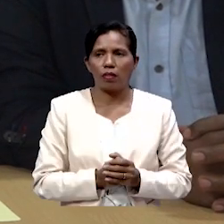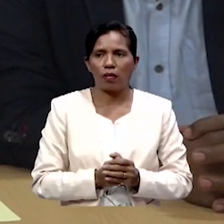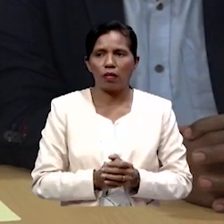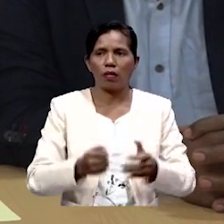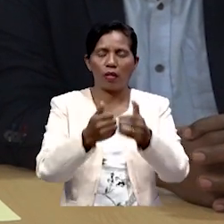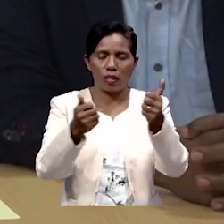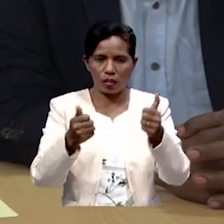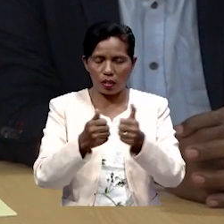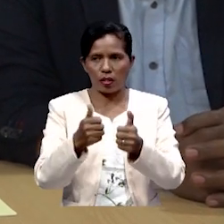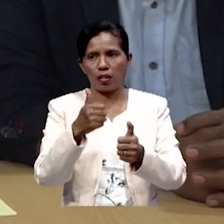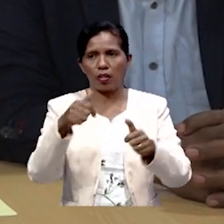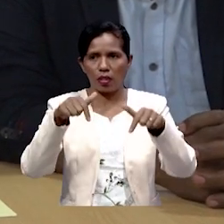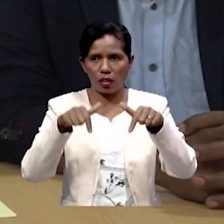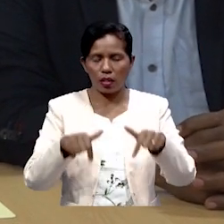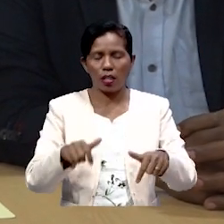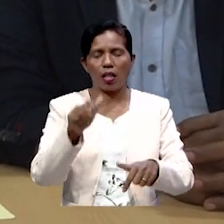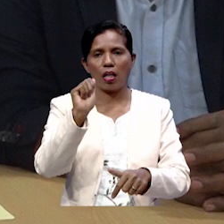agensi balon iha Abu Dhabi.